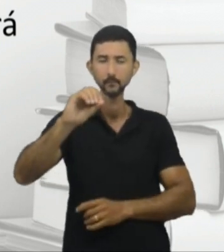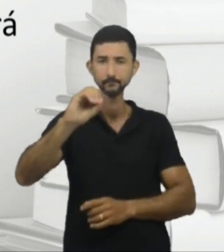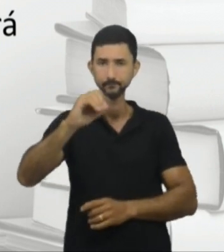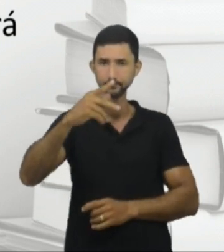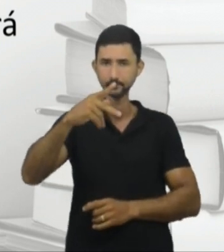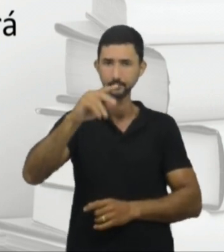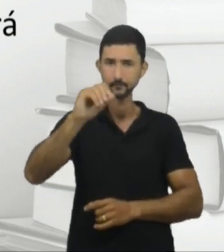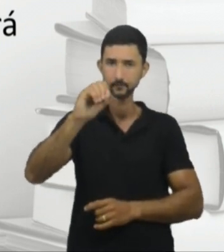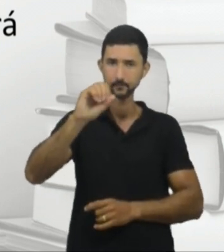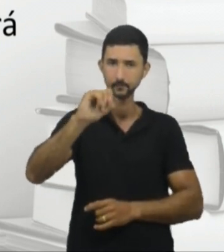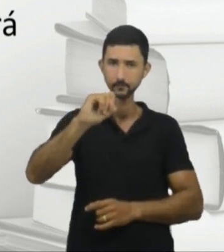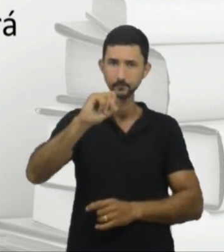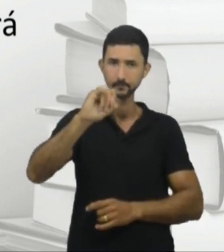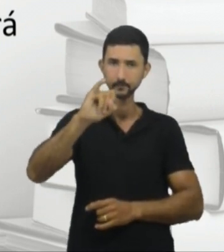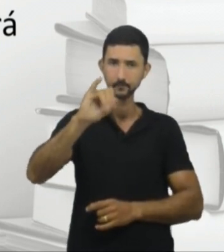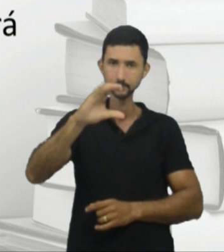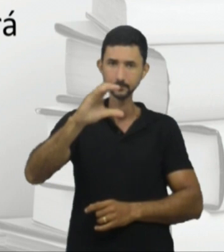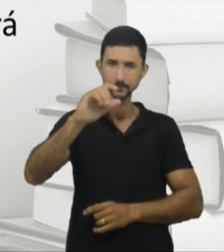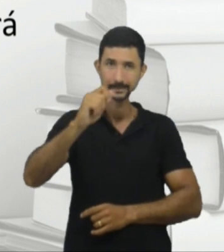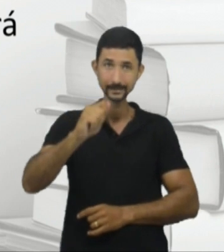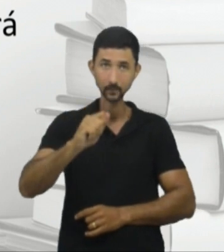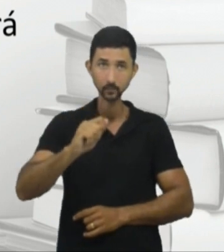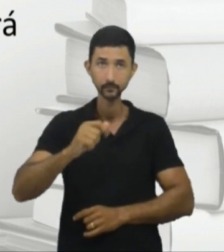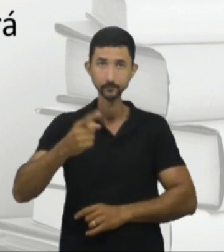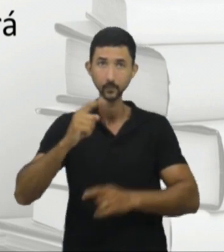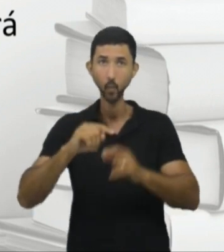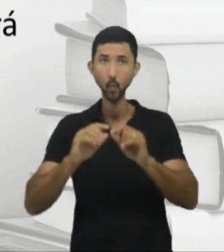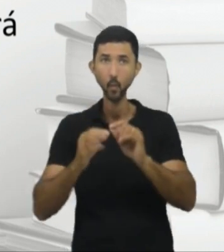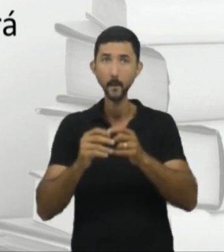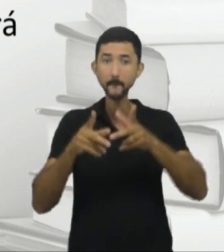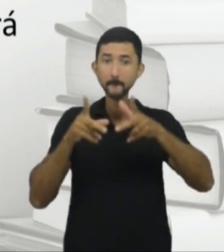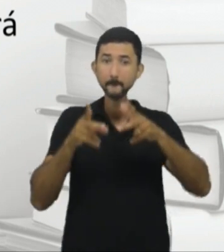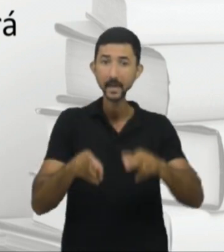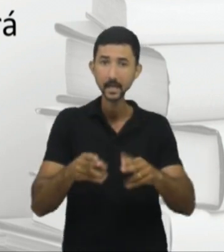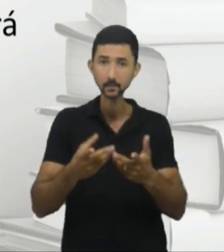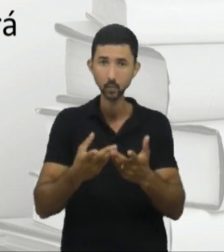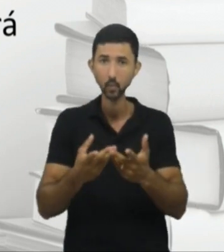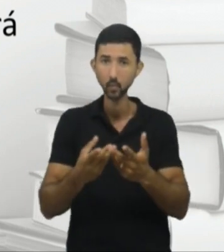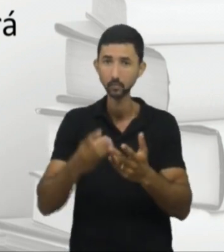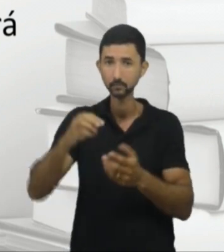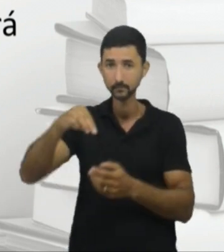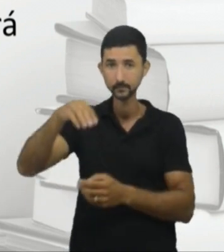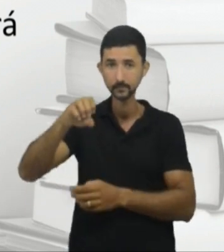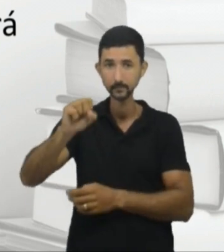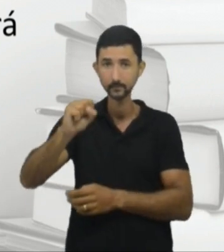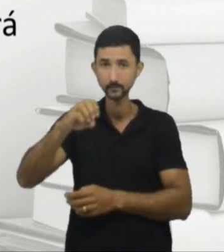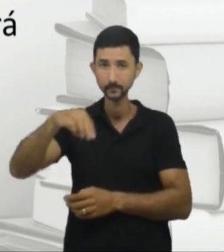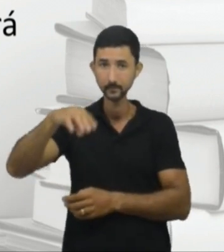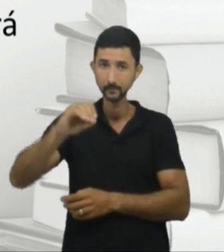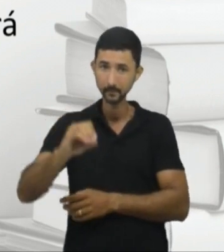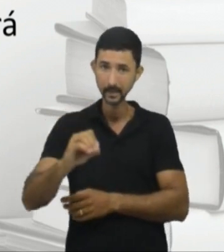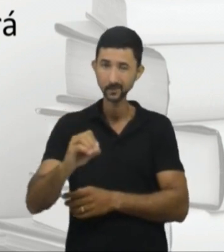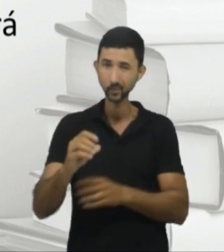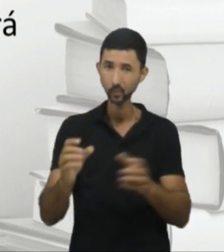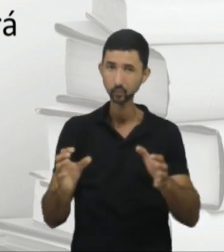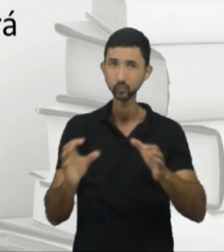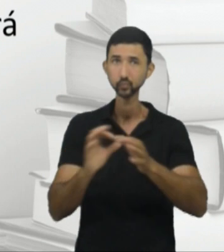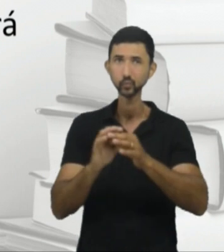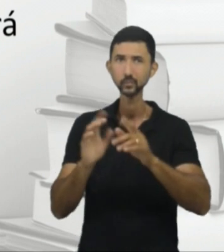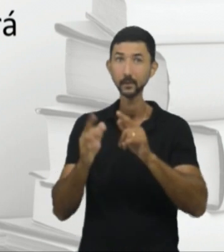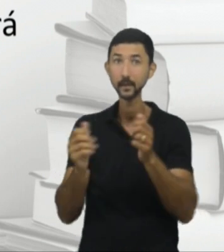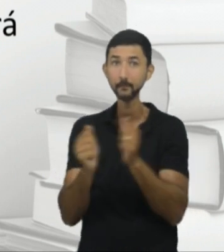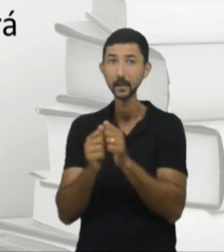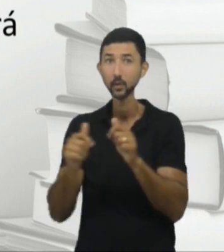seu caderno. Com esse outro conector aqui, que é o mesmo, ele normalmente aparece junto do